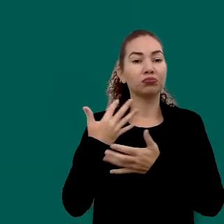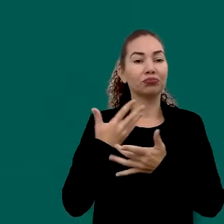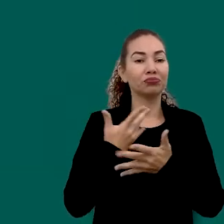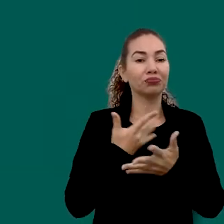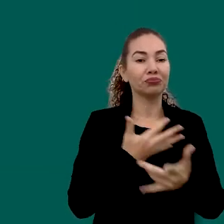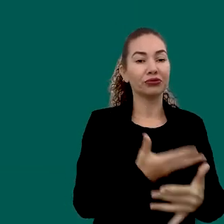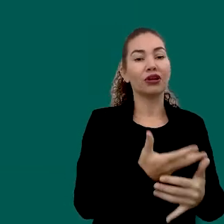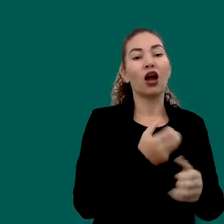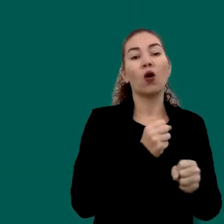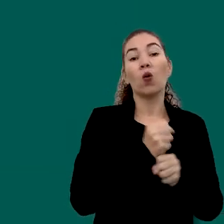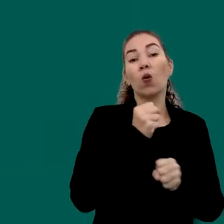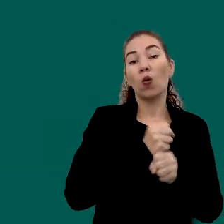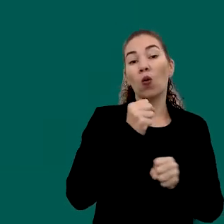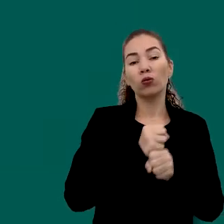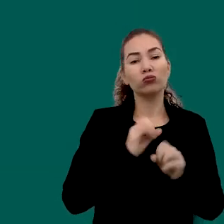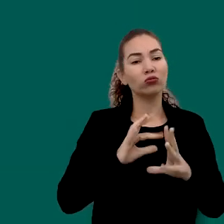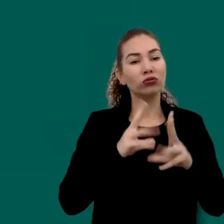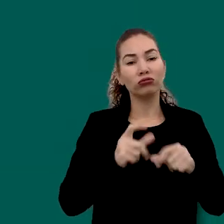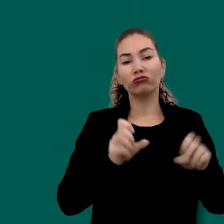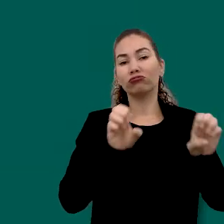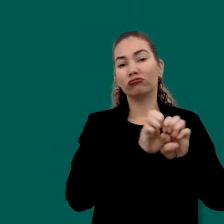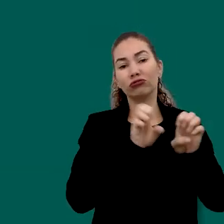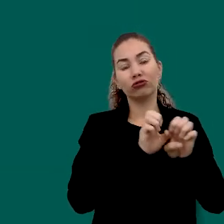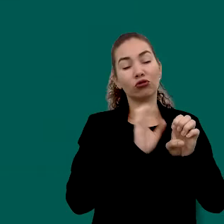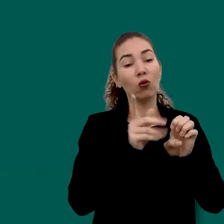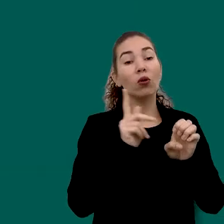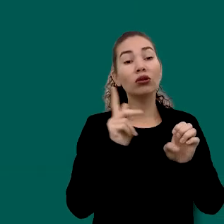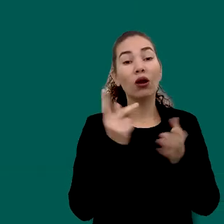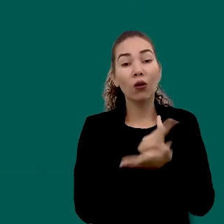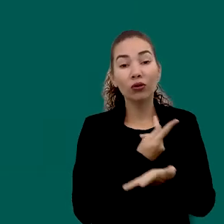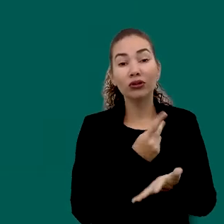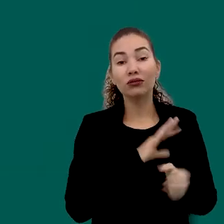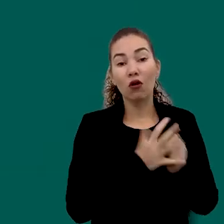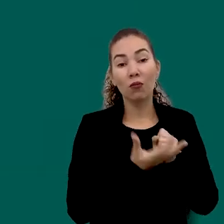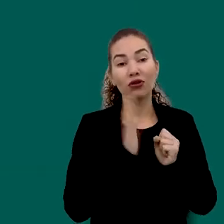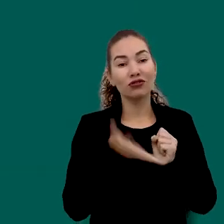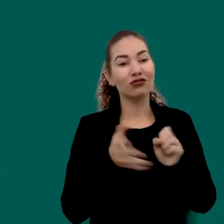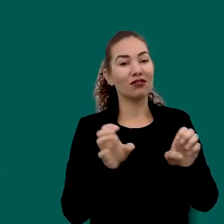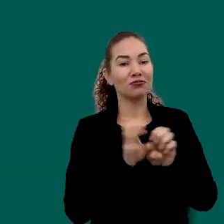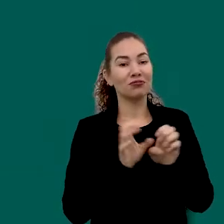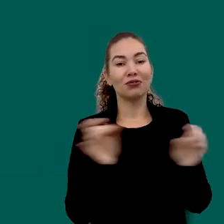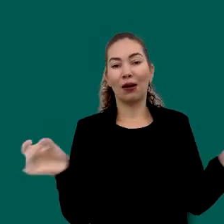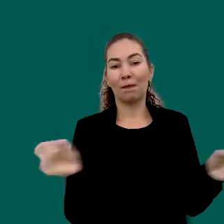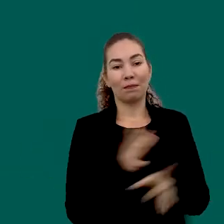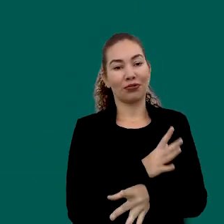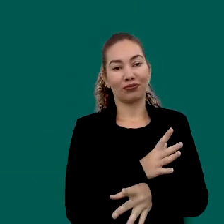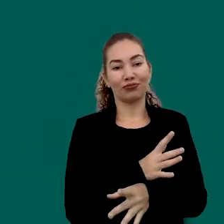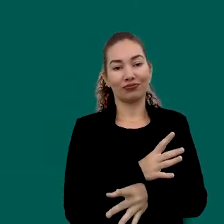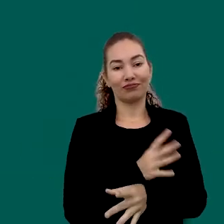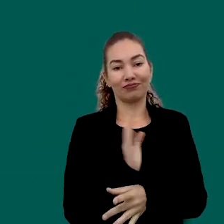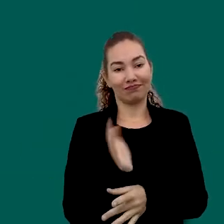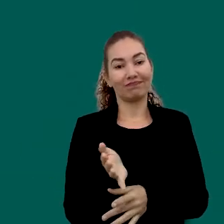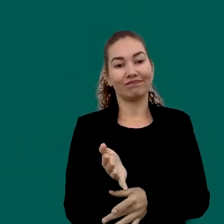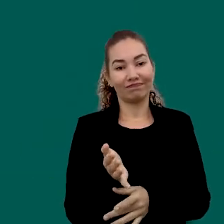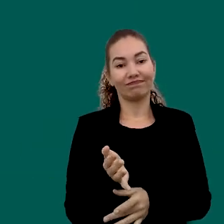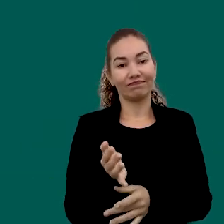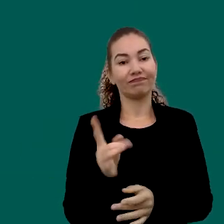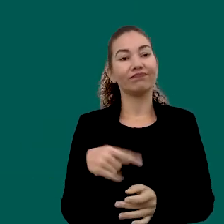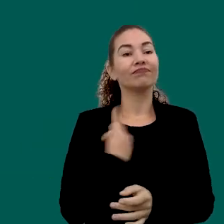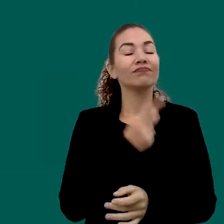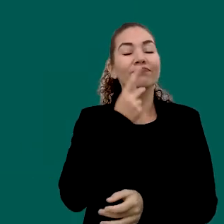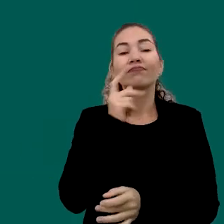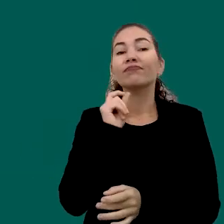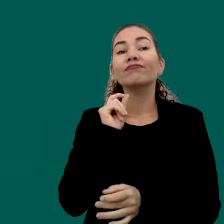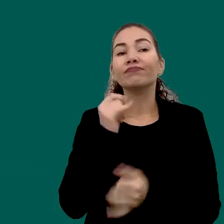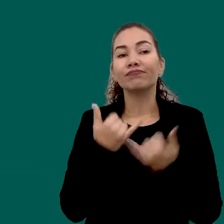Eles vêm construindo, então, quando aconteceu, eles já estavam bem preparados, estavam bem estruturados e entendiam o jogo do digital. Quando a gente fala, por